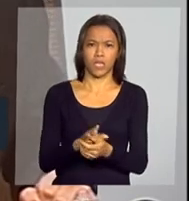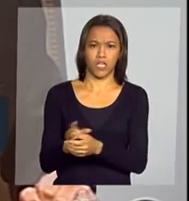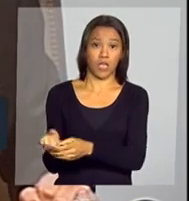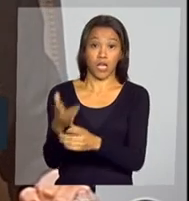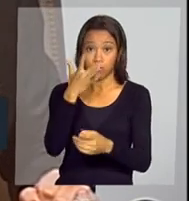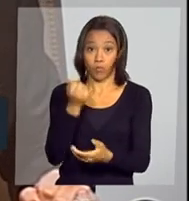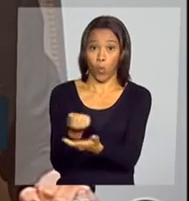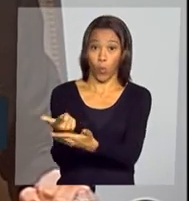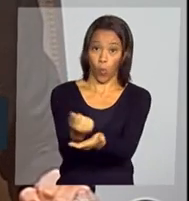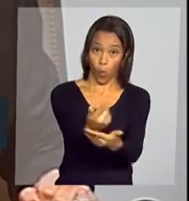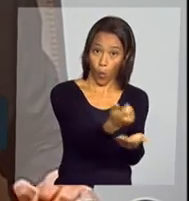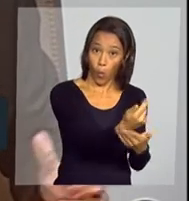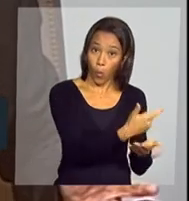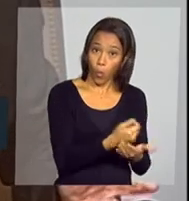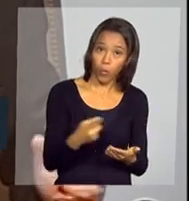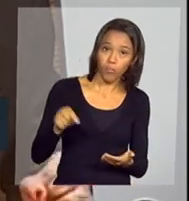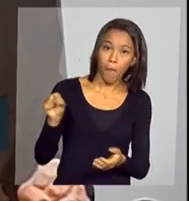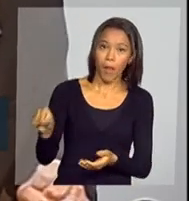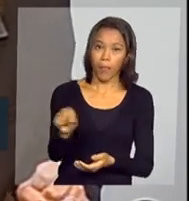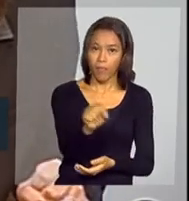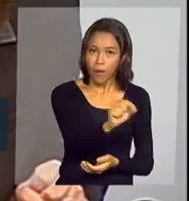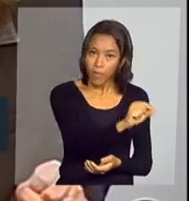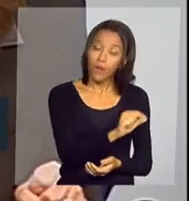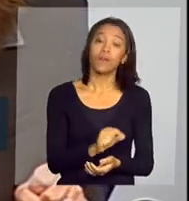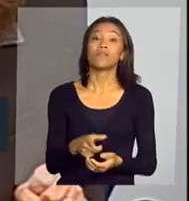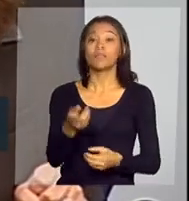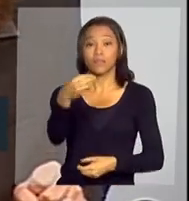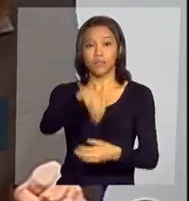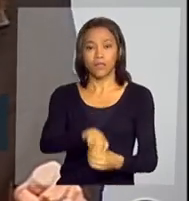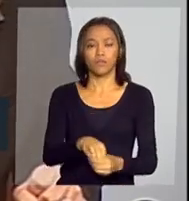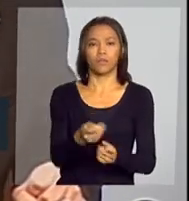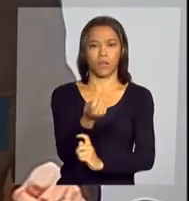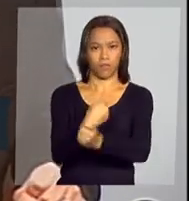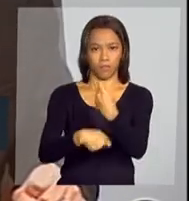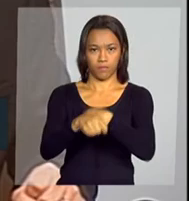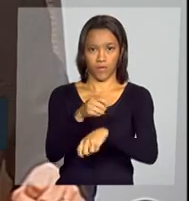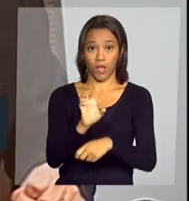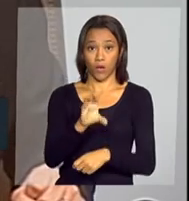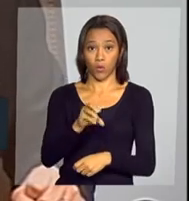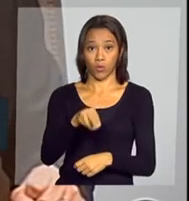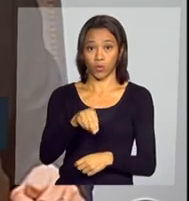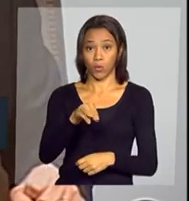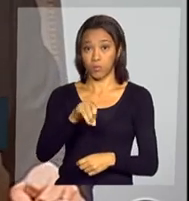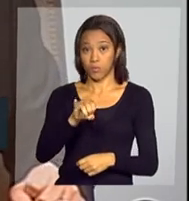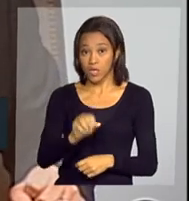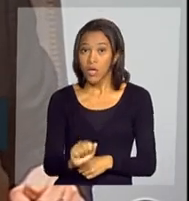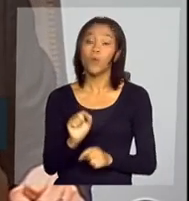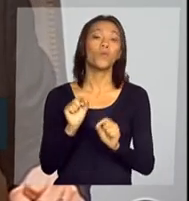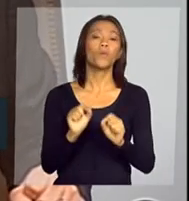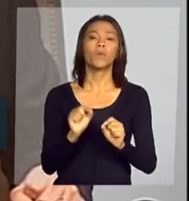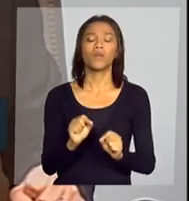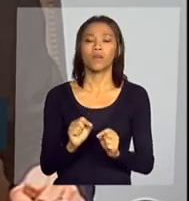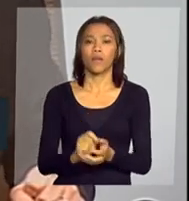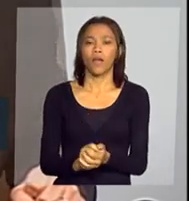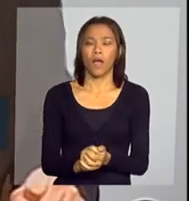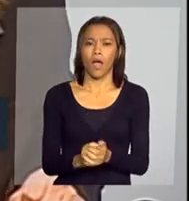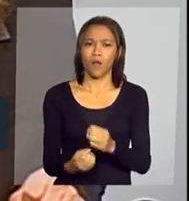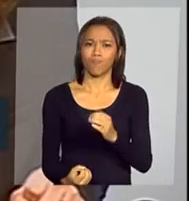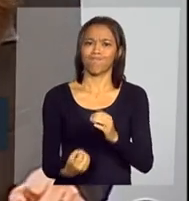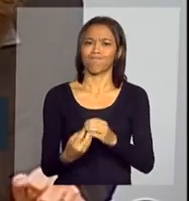mercado consumidor de uma maneira geral os setores da economia a estabelecer uma nova